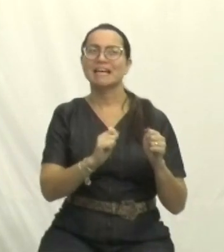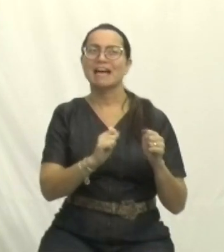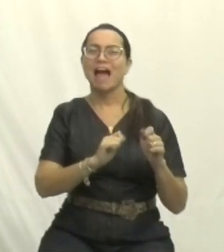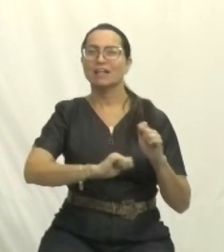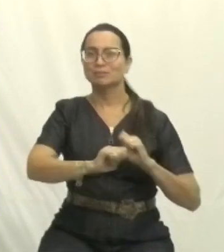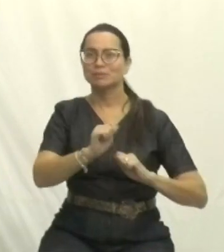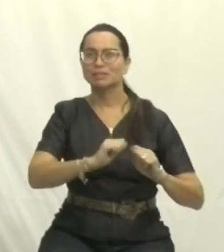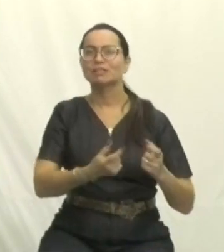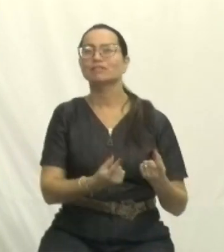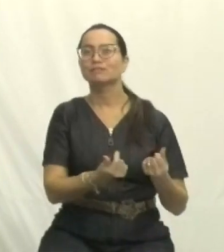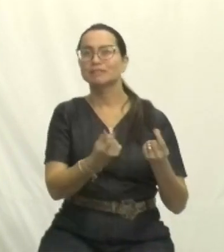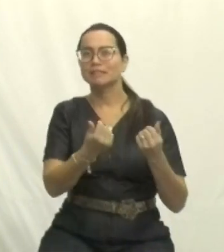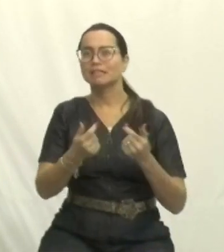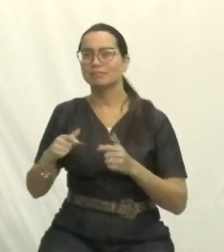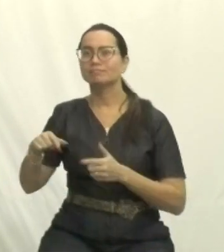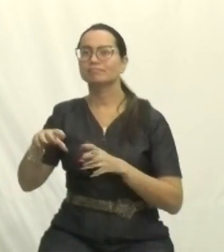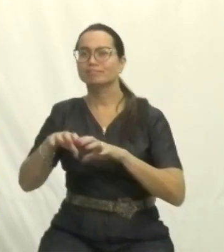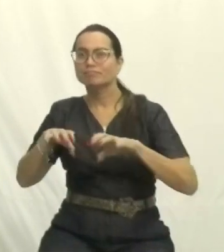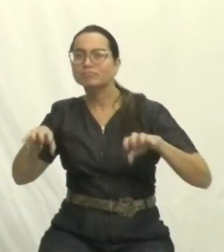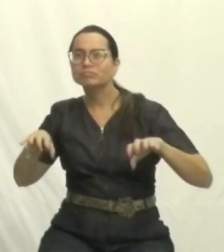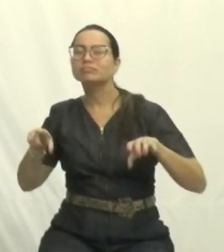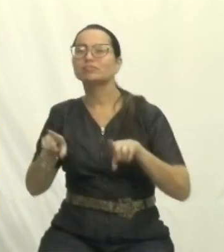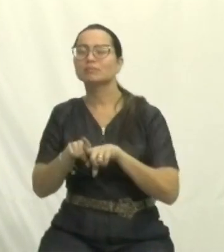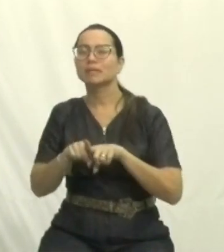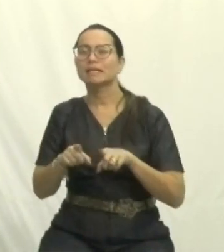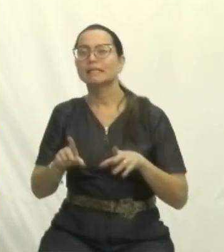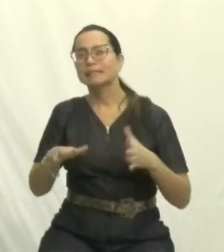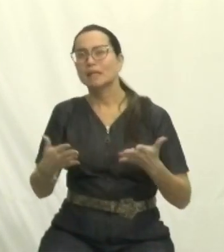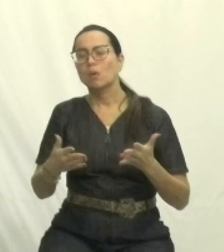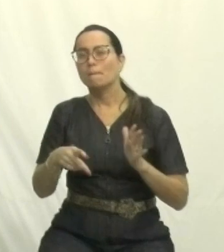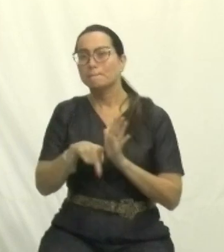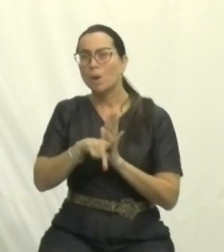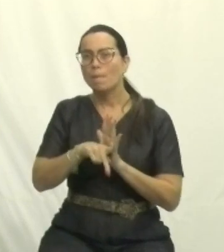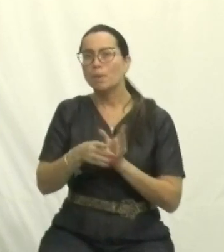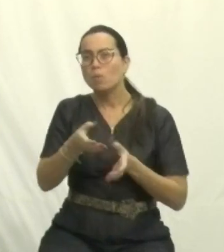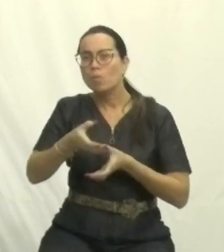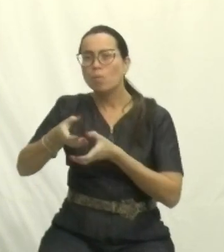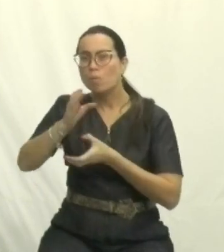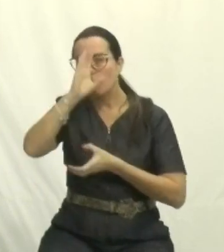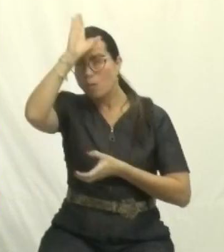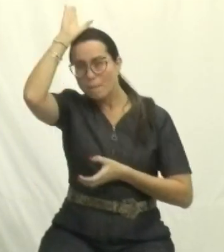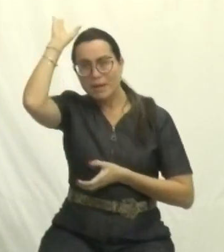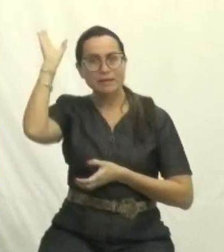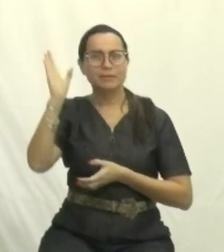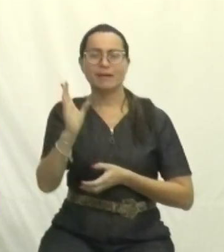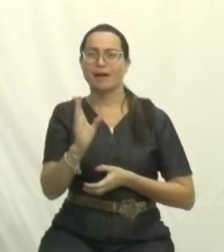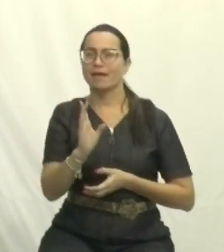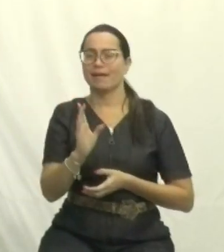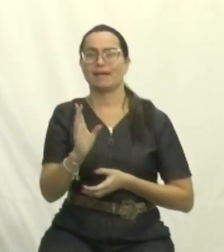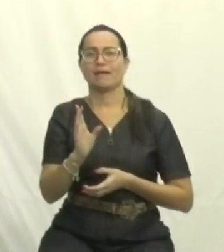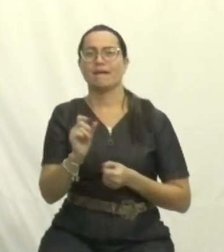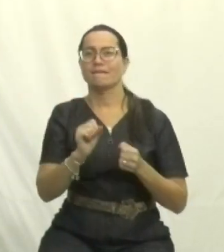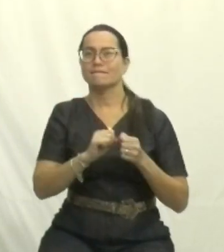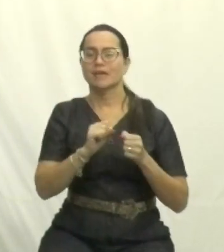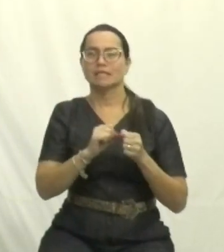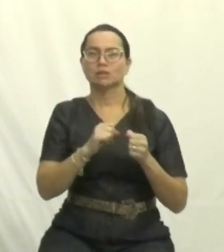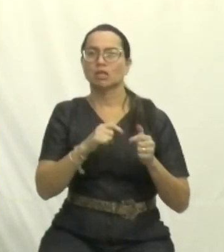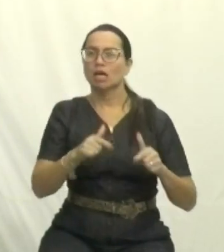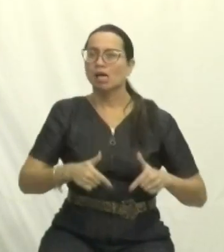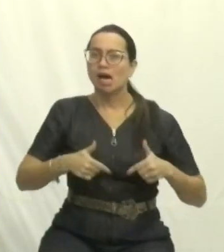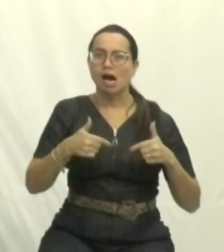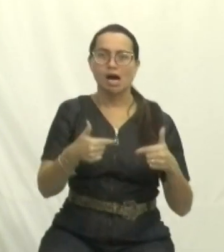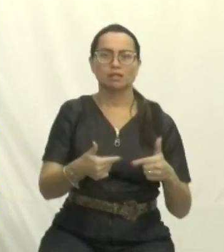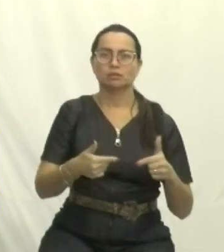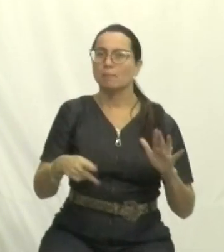passamos a atuar efetivamente nas atividades de bombeiro, né? Então, a nossa missão, se puder voltar ali, está no artigo 108 da Constituição